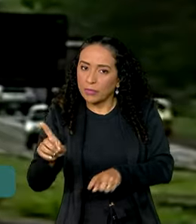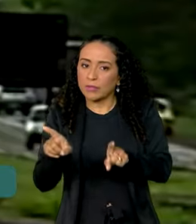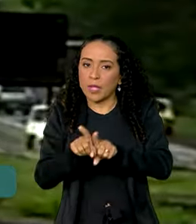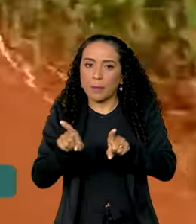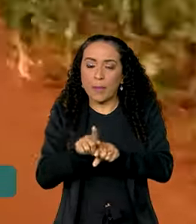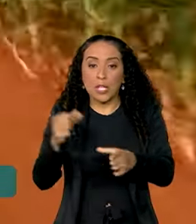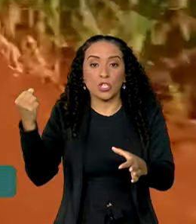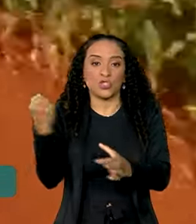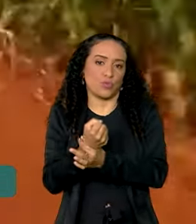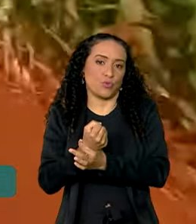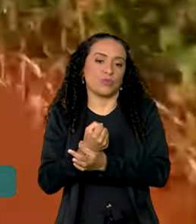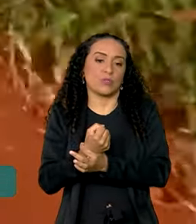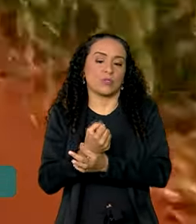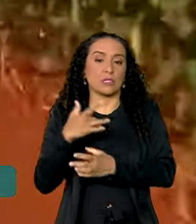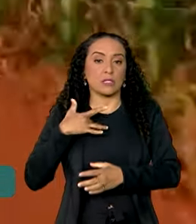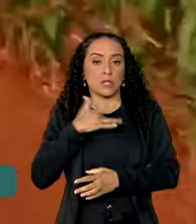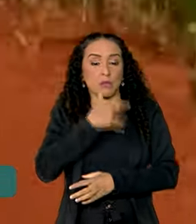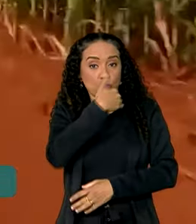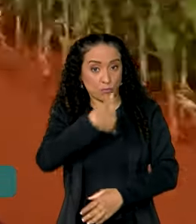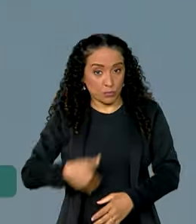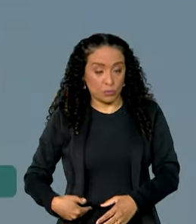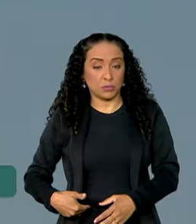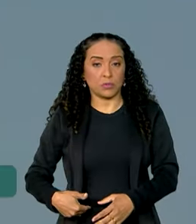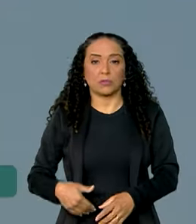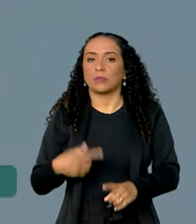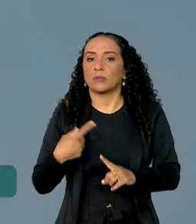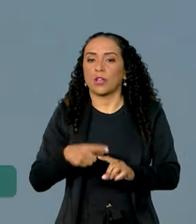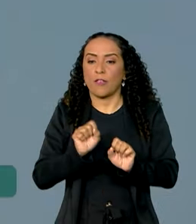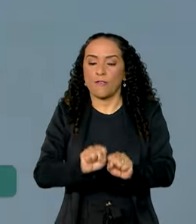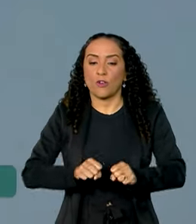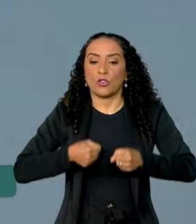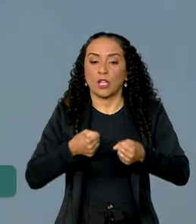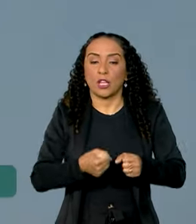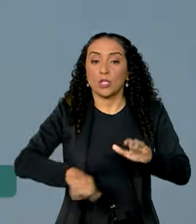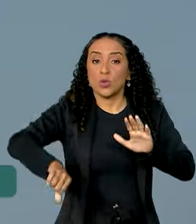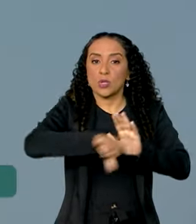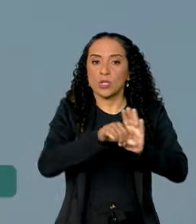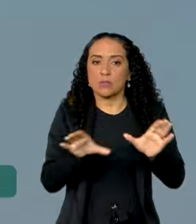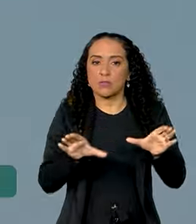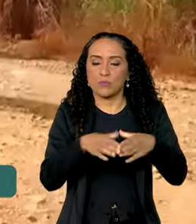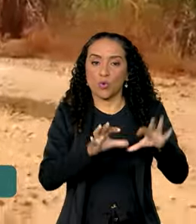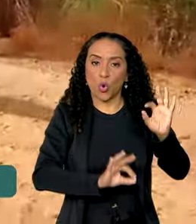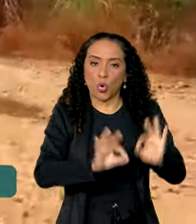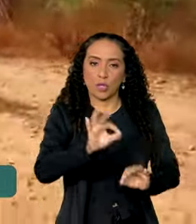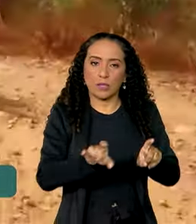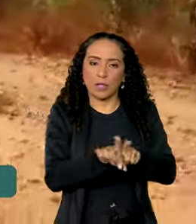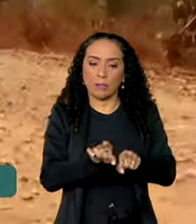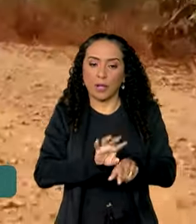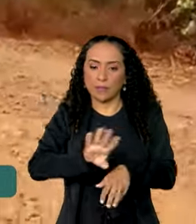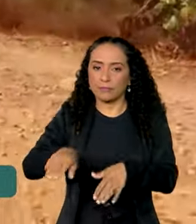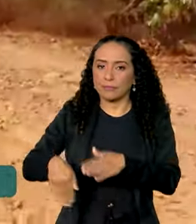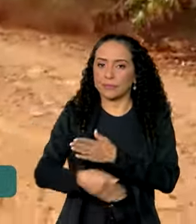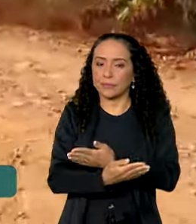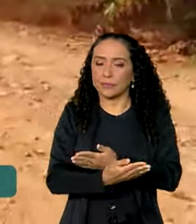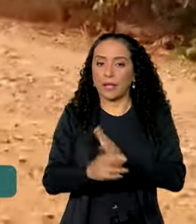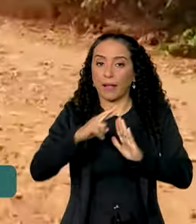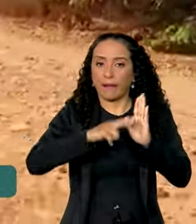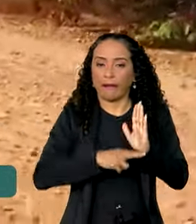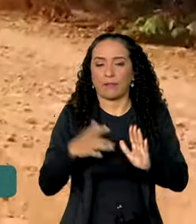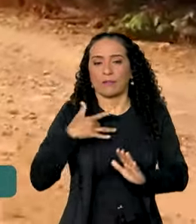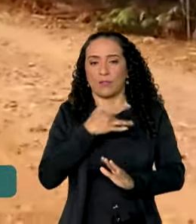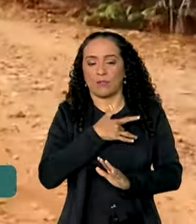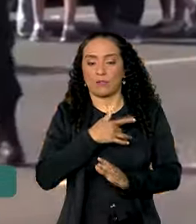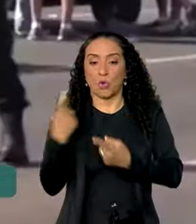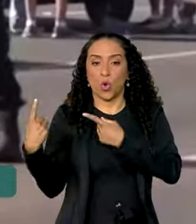também a segurança e a saúde pública já que fortalece o crime organizado e contorna regras sanitárias